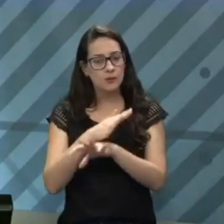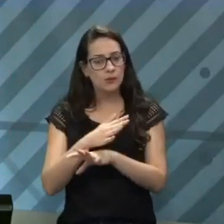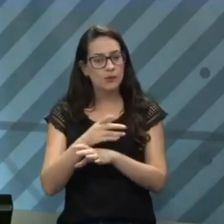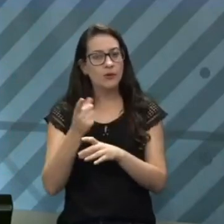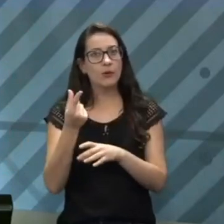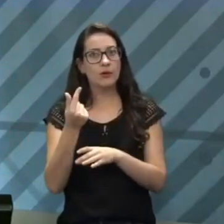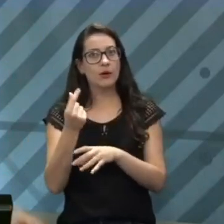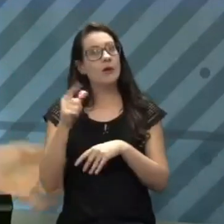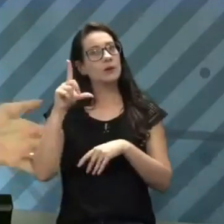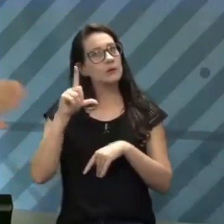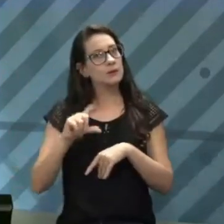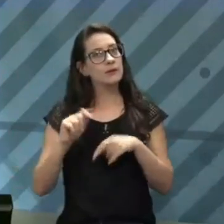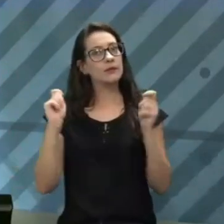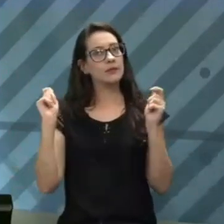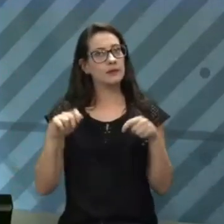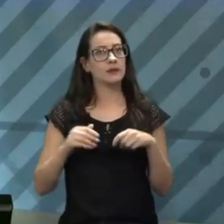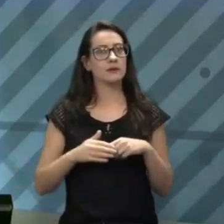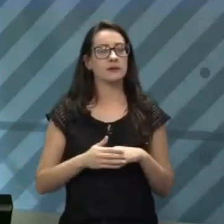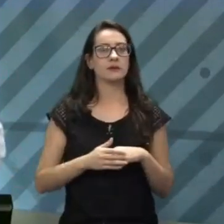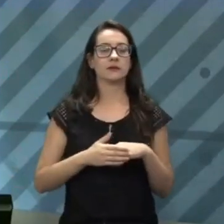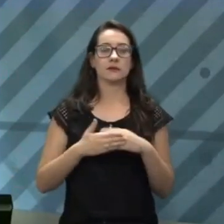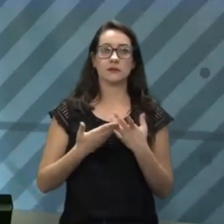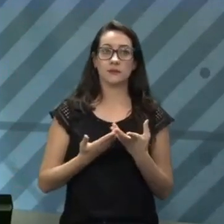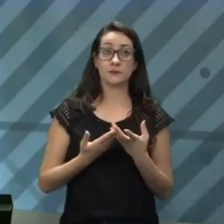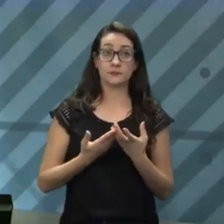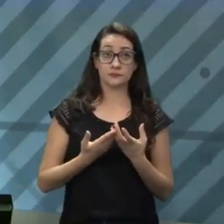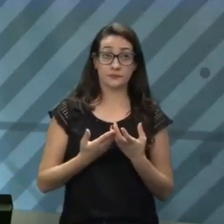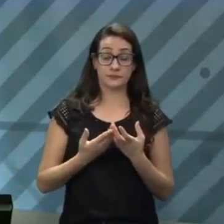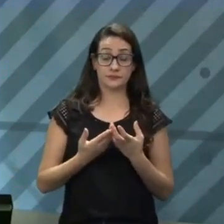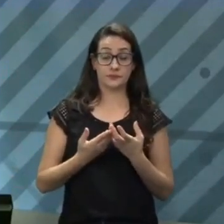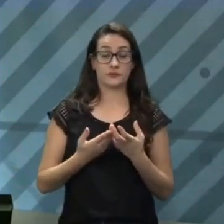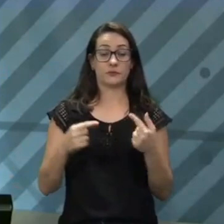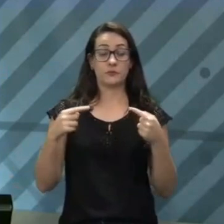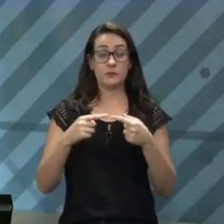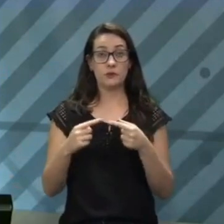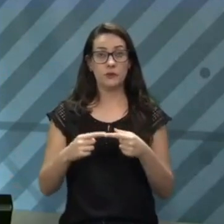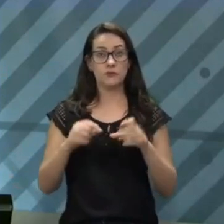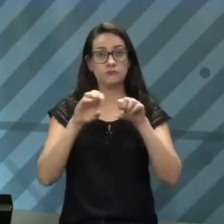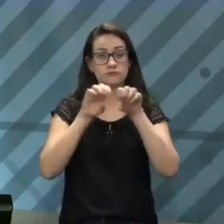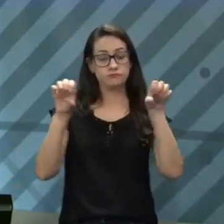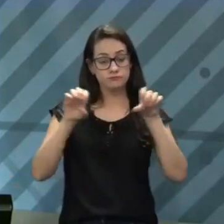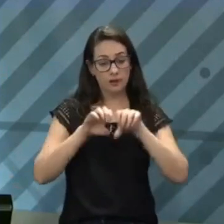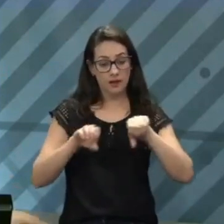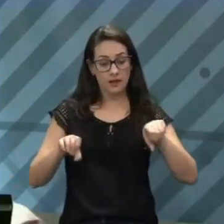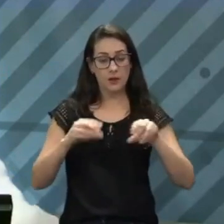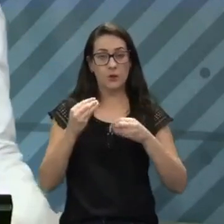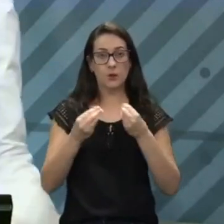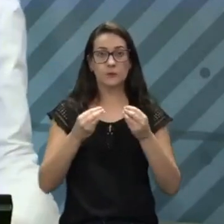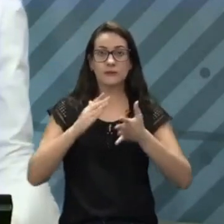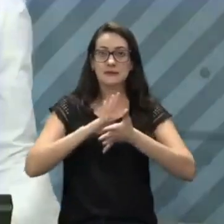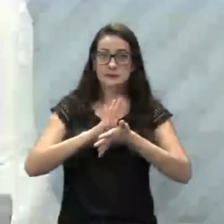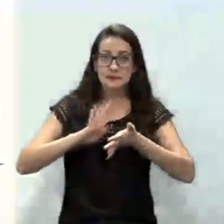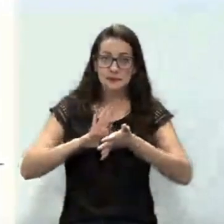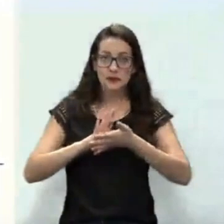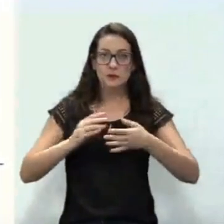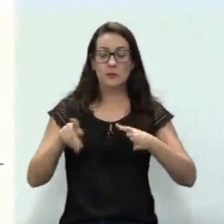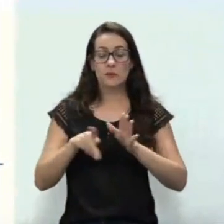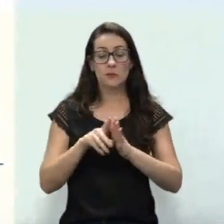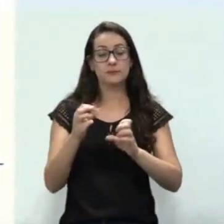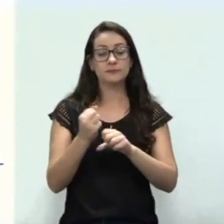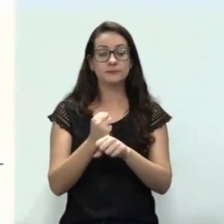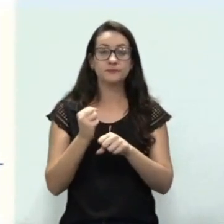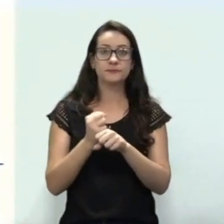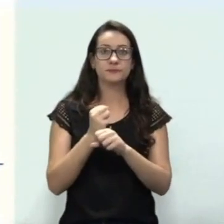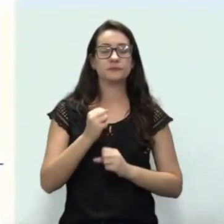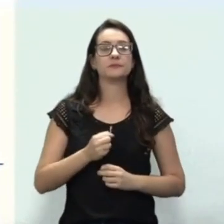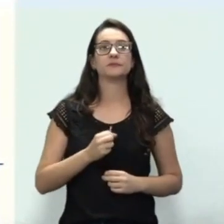Então, esta decalagem são para as armaduras de tração da obra. Vamos ver aqui que